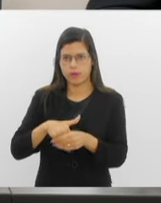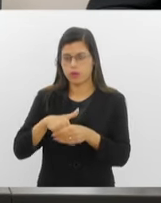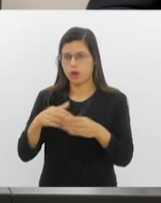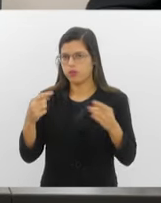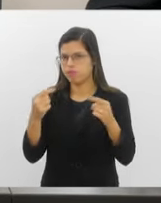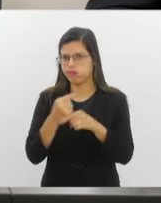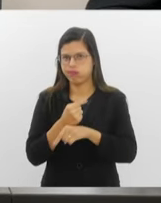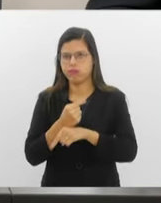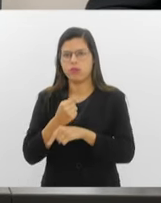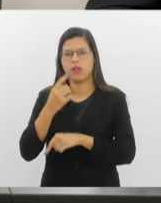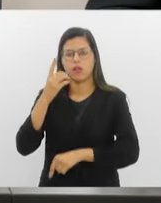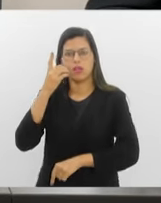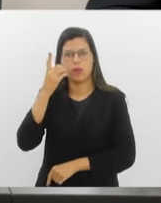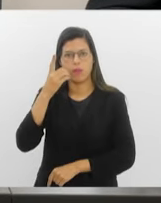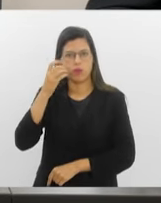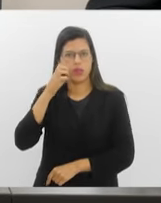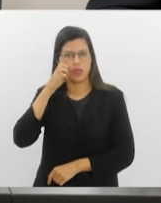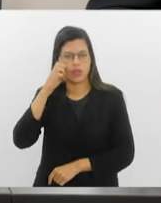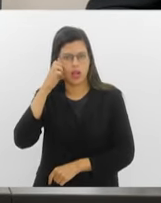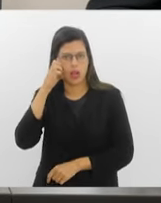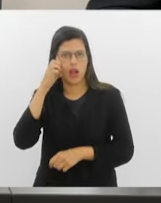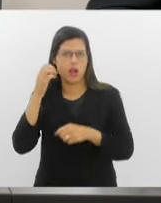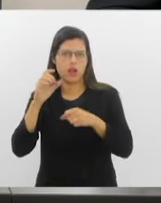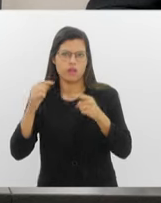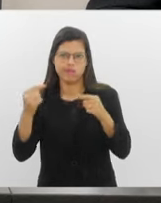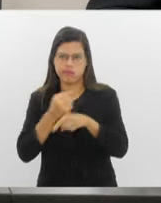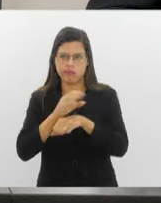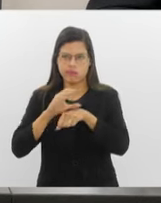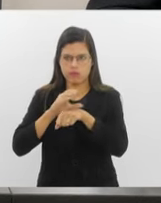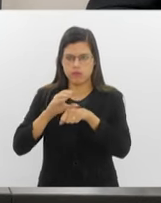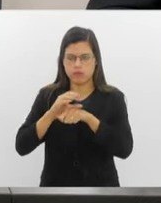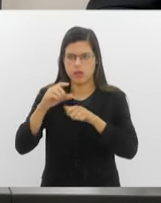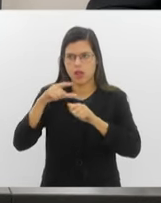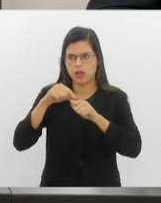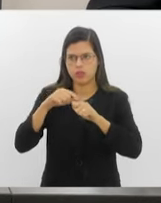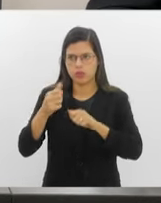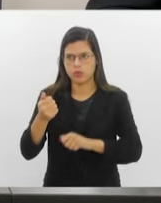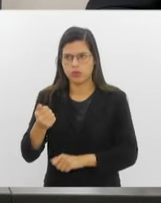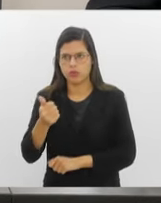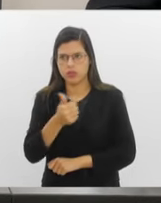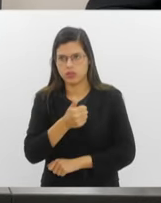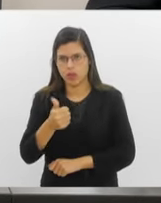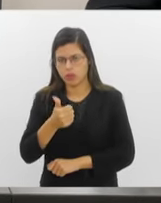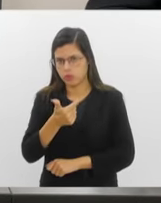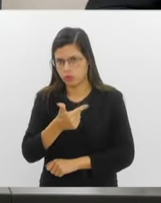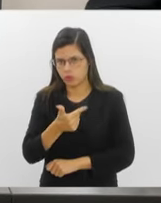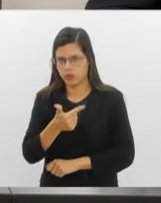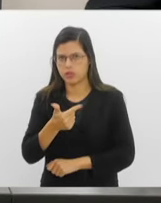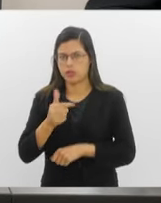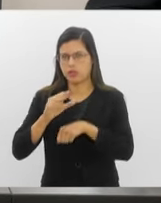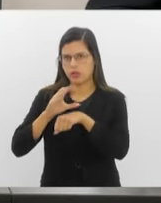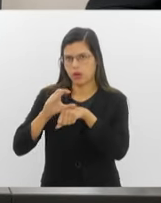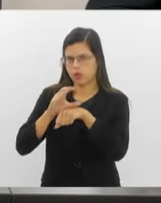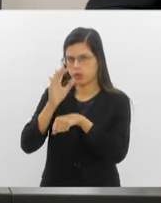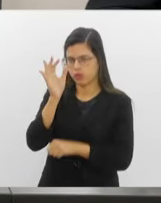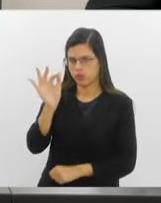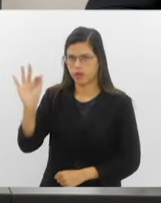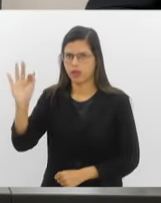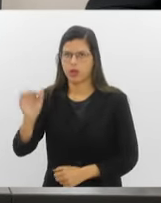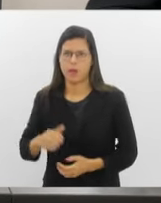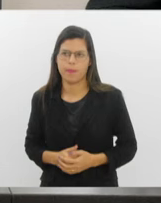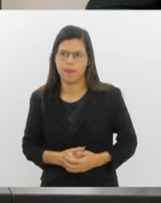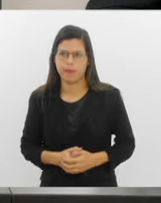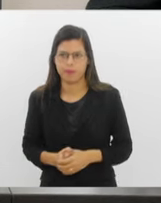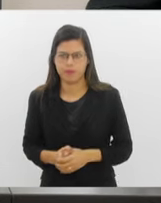deputada Élica pela inconstitucionalidade com fundamento no artigo 112, contrário ao artigo 112 da Constituição Federal.